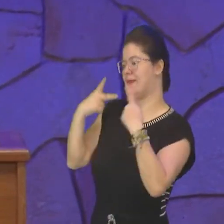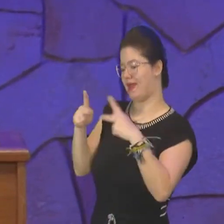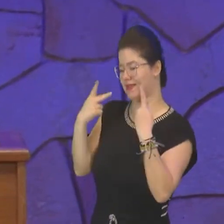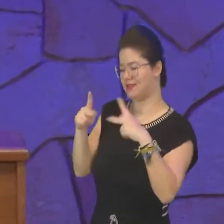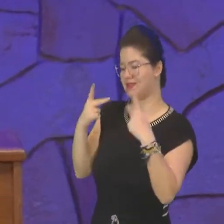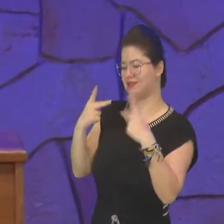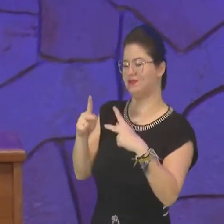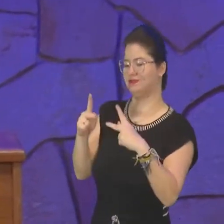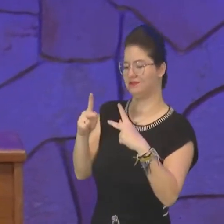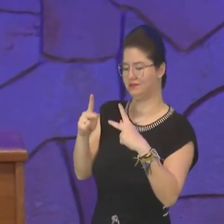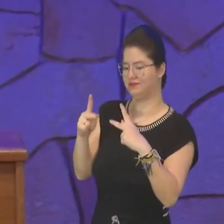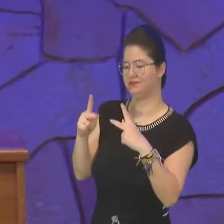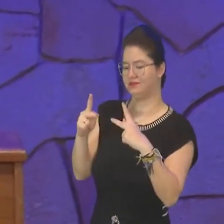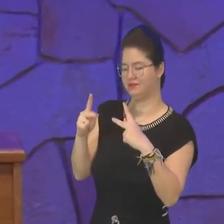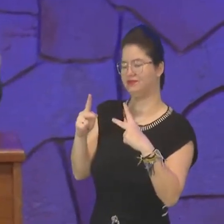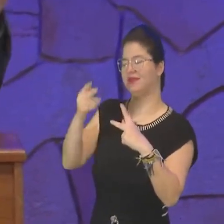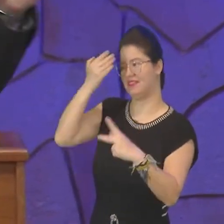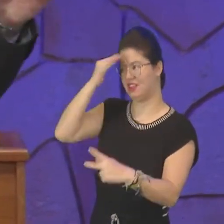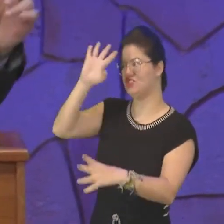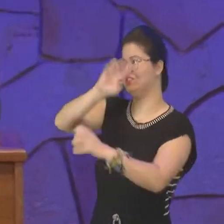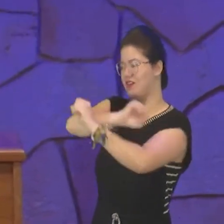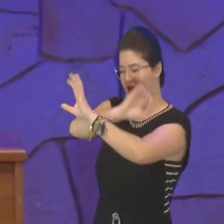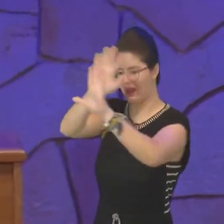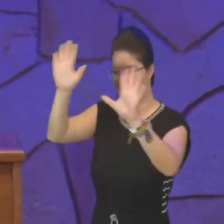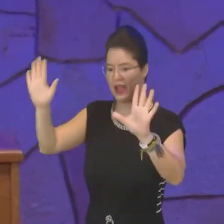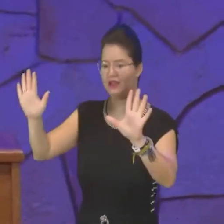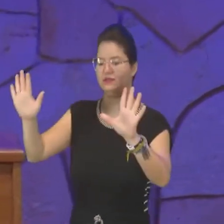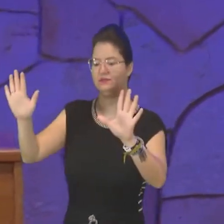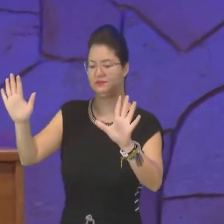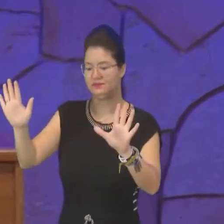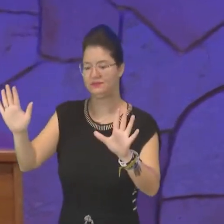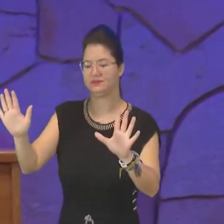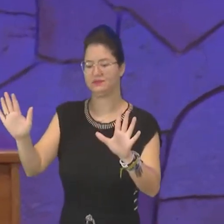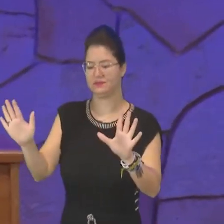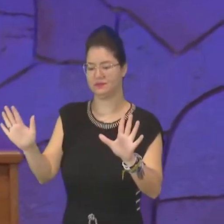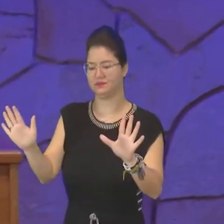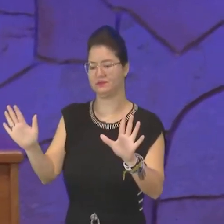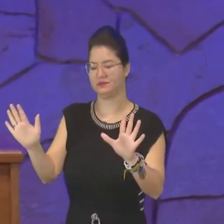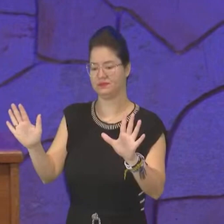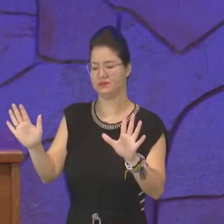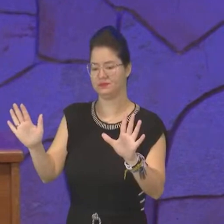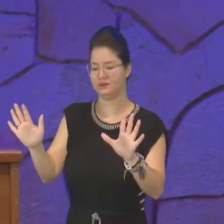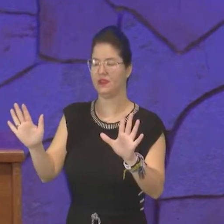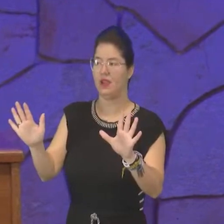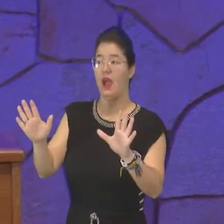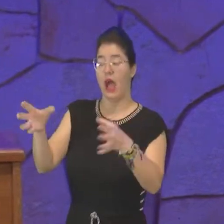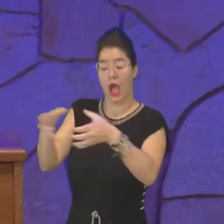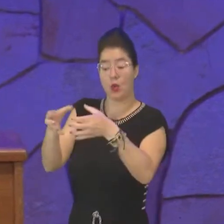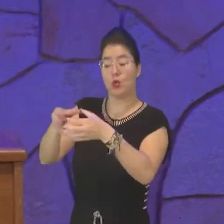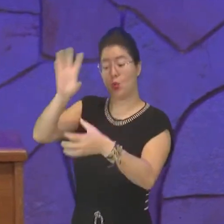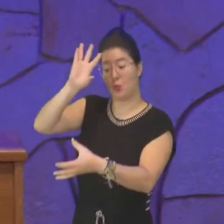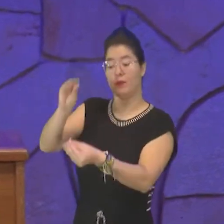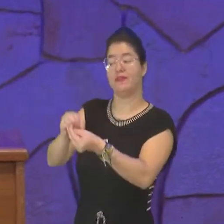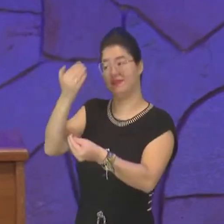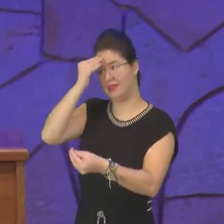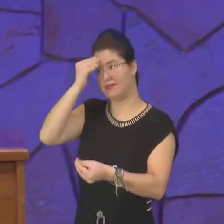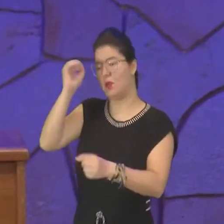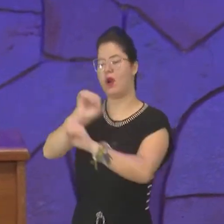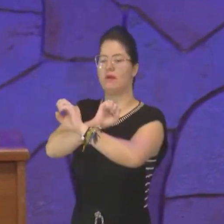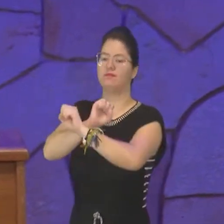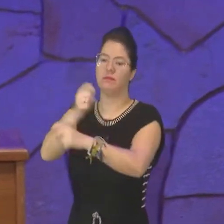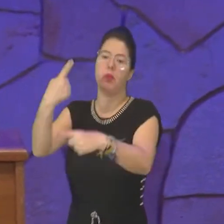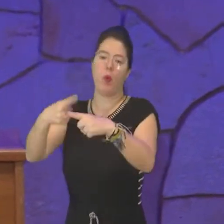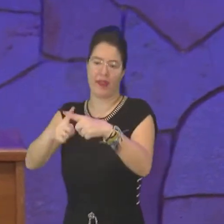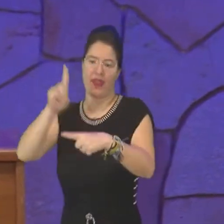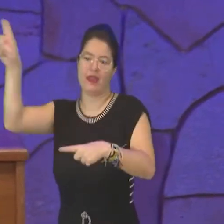Nós que saímos de Brasília, que estávamos naquele local, que precisávamos ouvir isso.